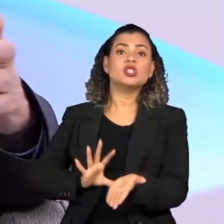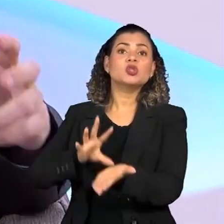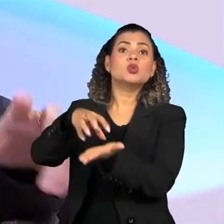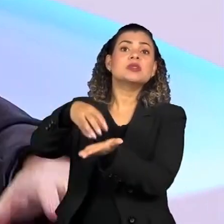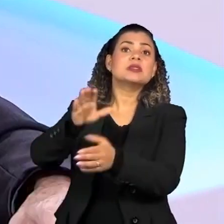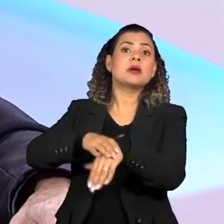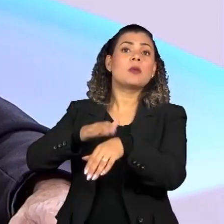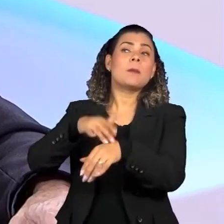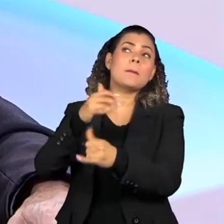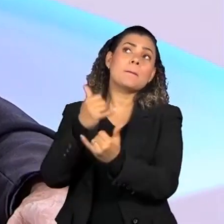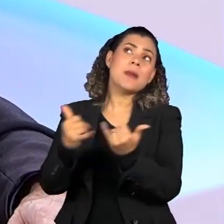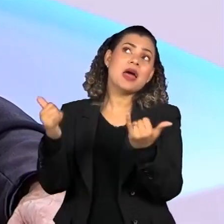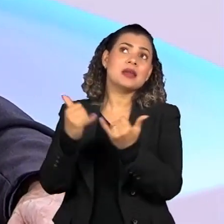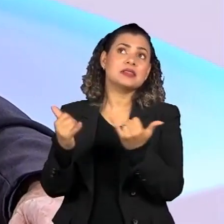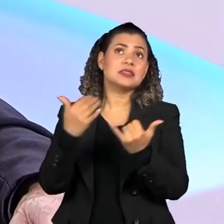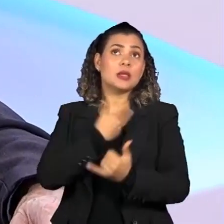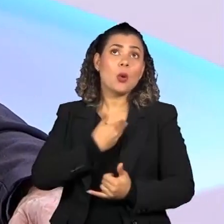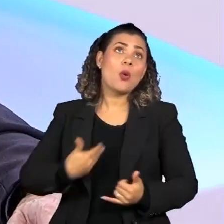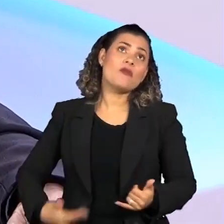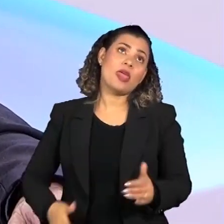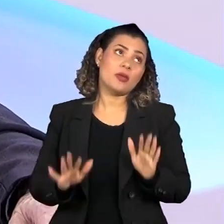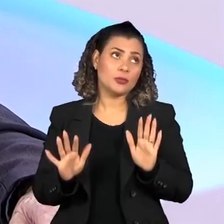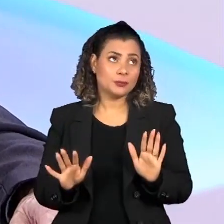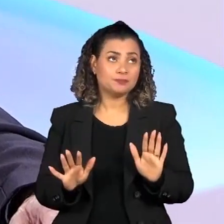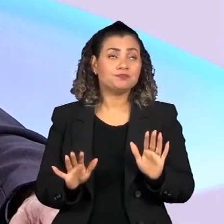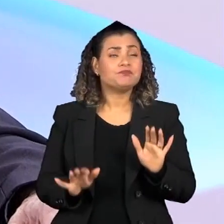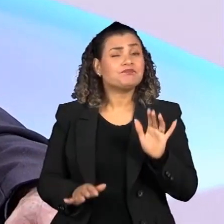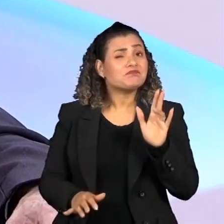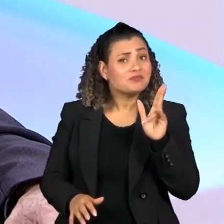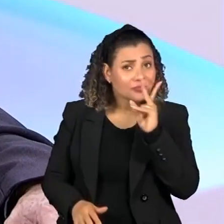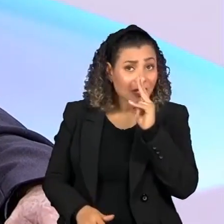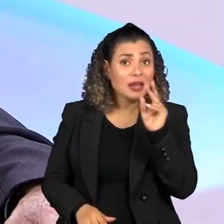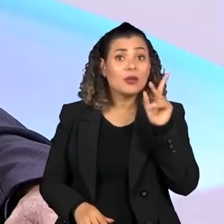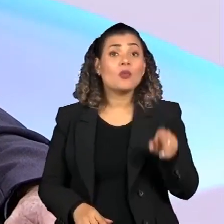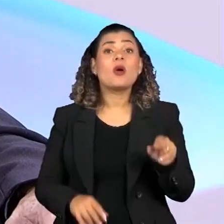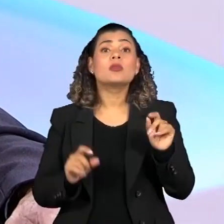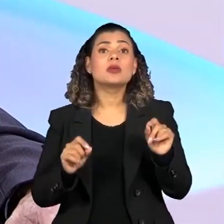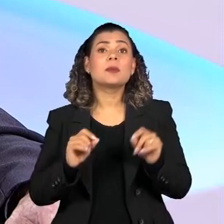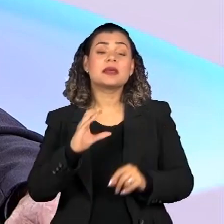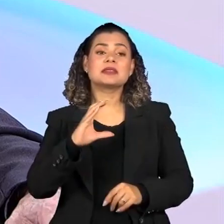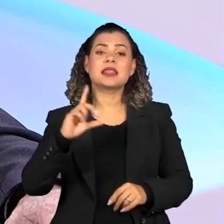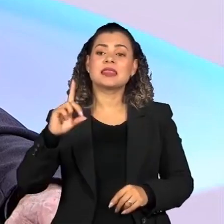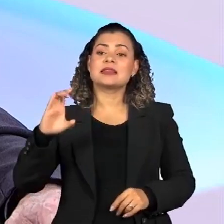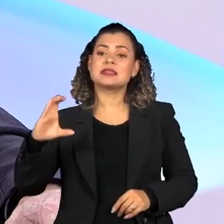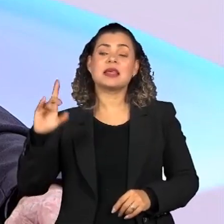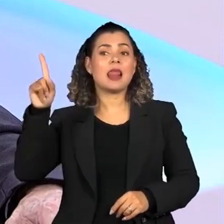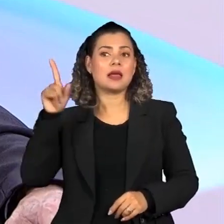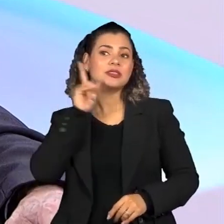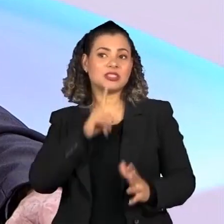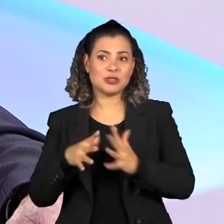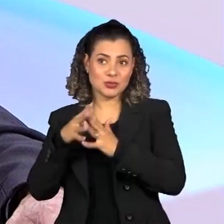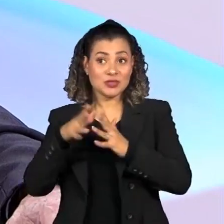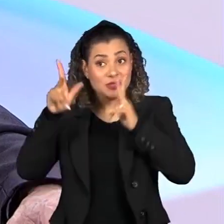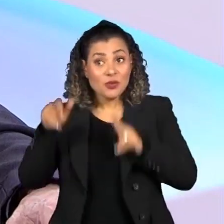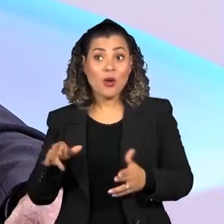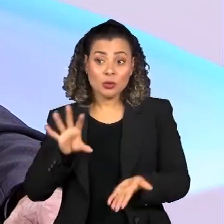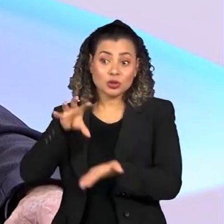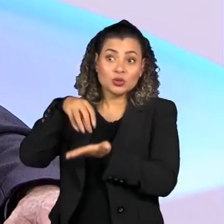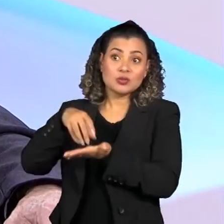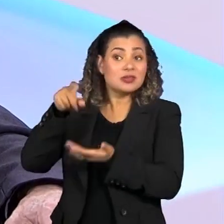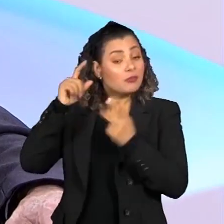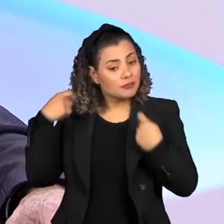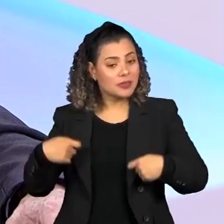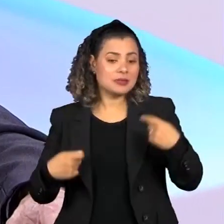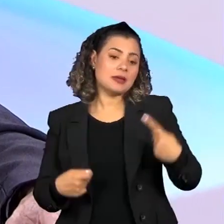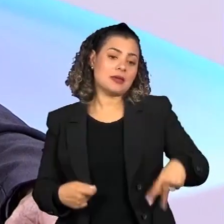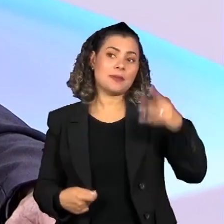semelhante ao que tem o CDC nos Estados Unidos quer dizer isso aquele aquele aquele